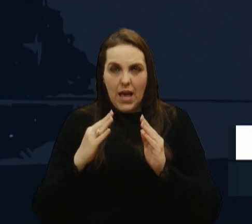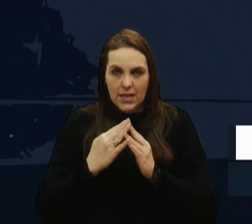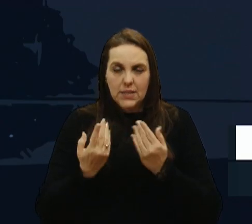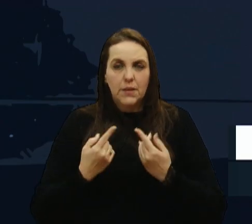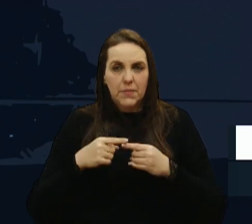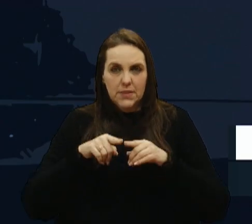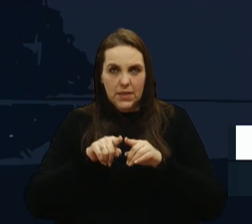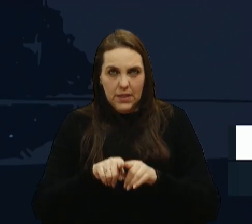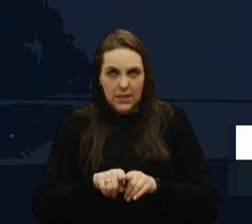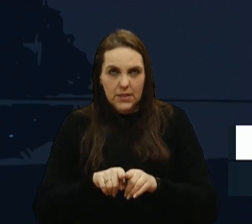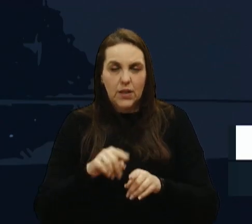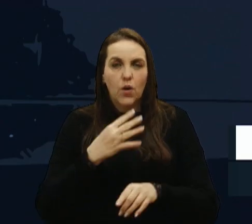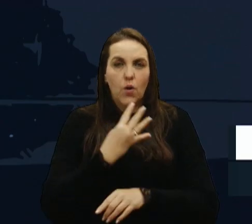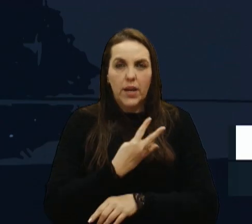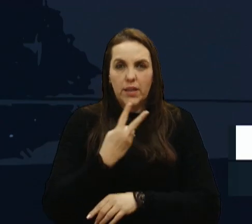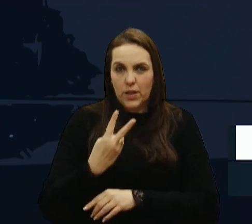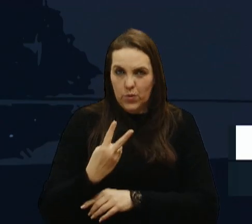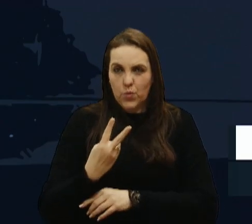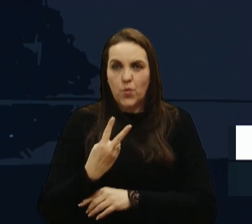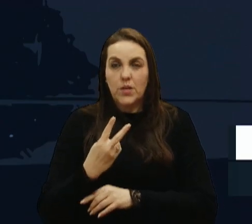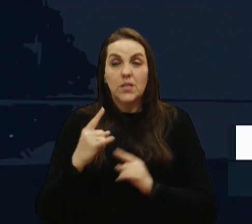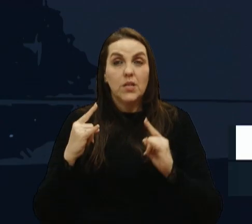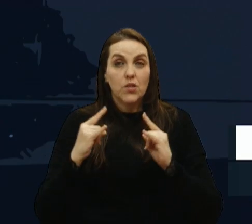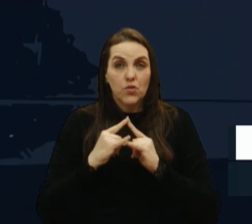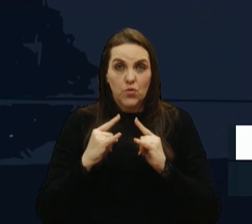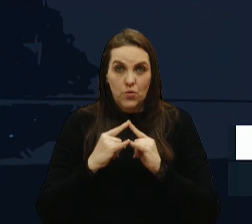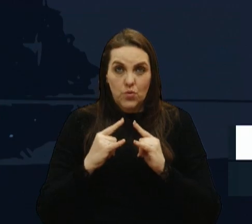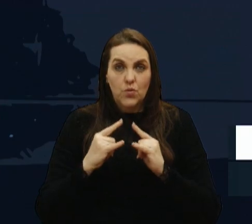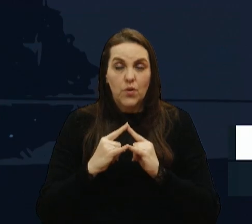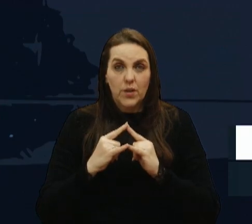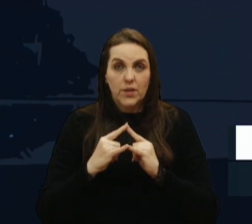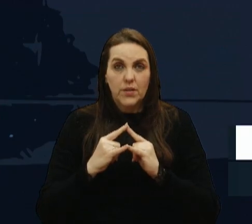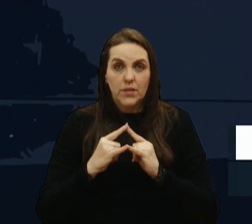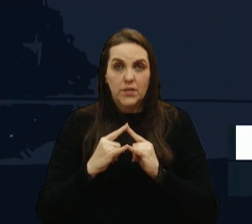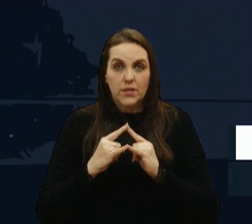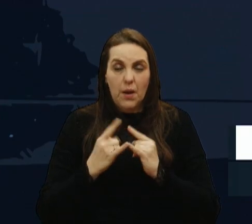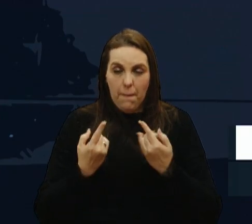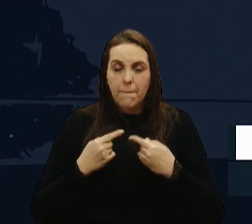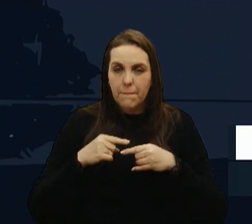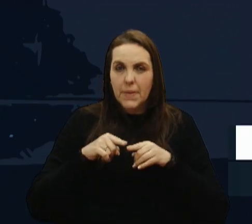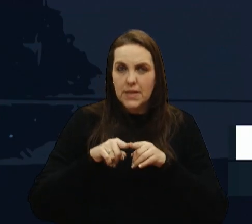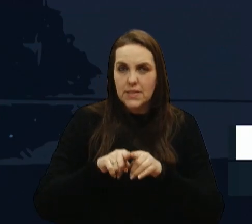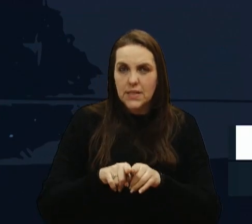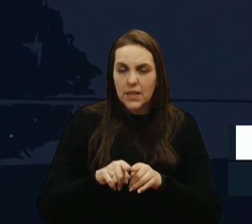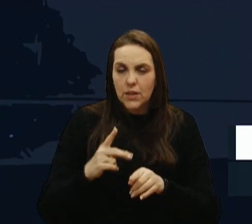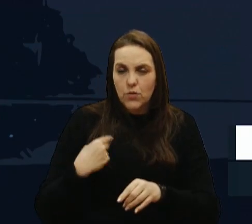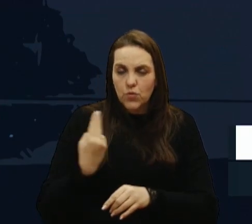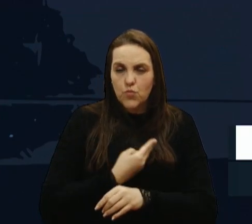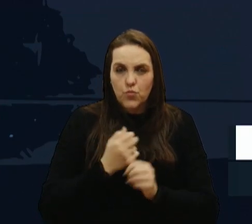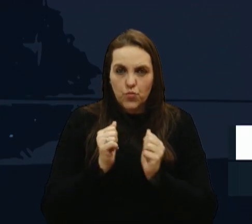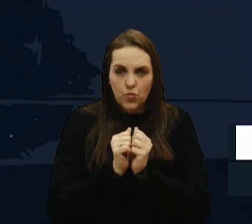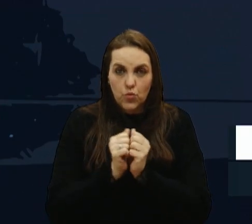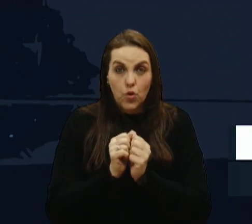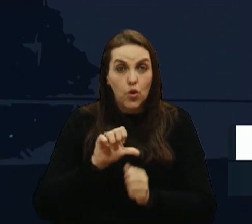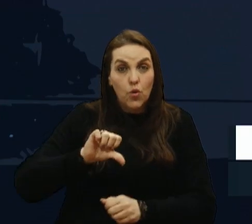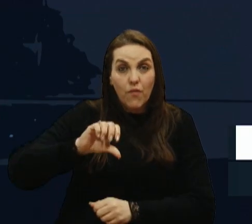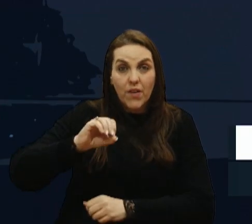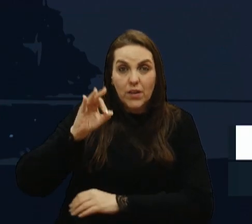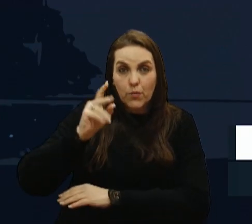parceiras. 42 instituições que parcerizam conosco e 90